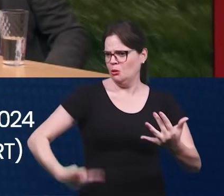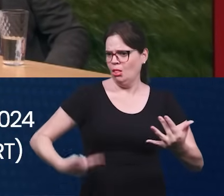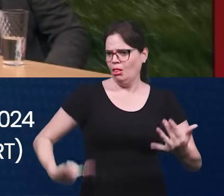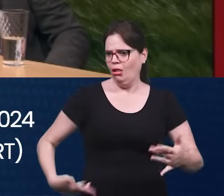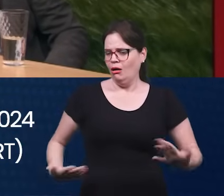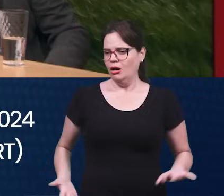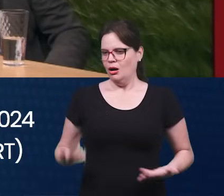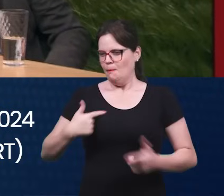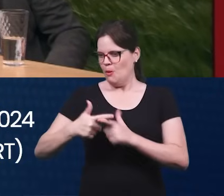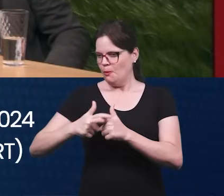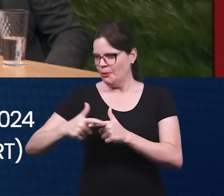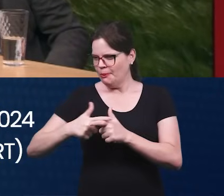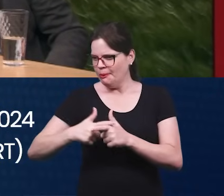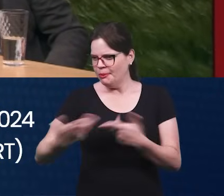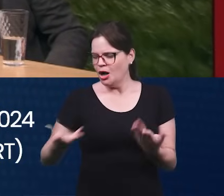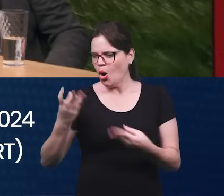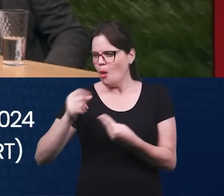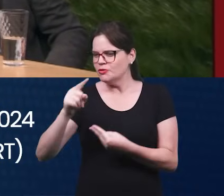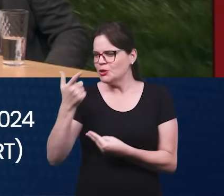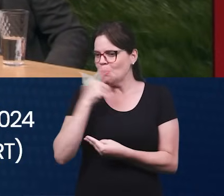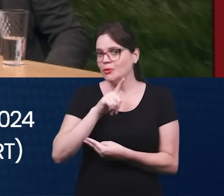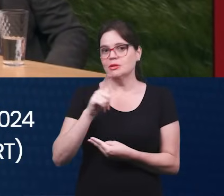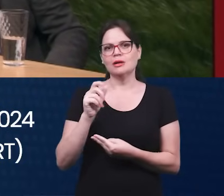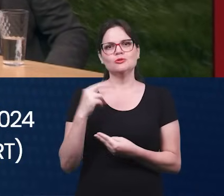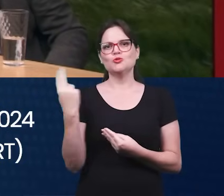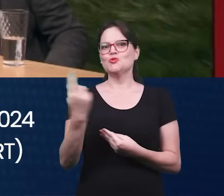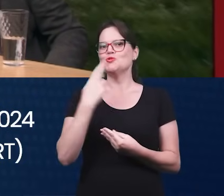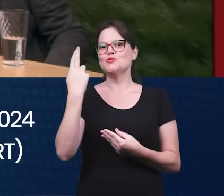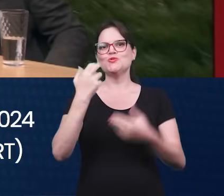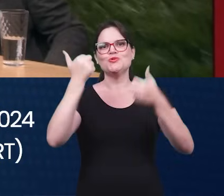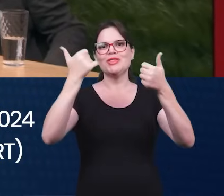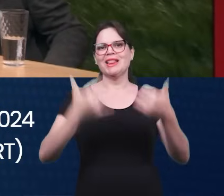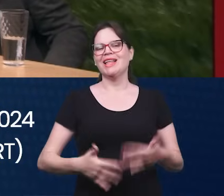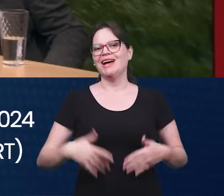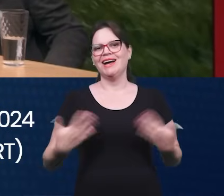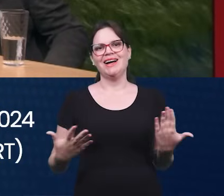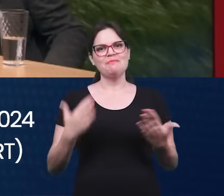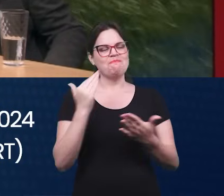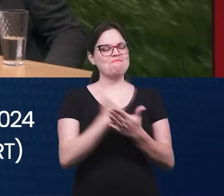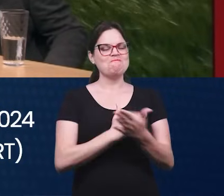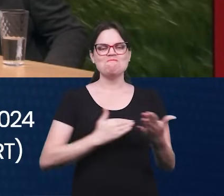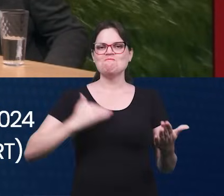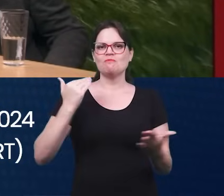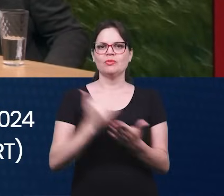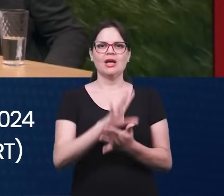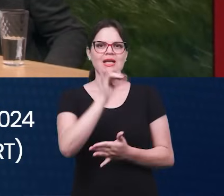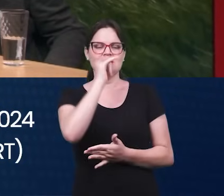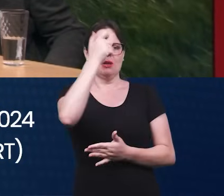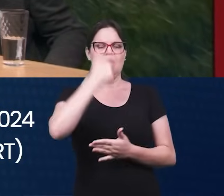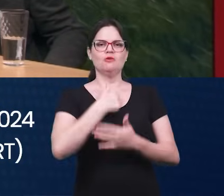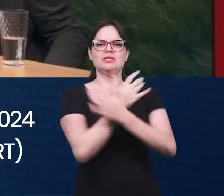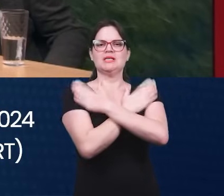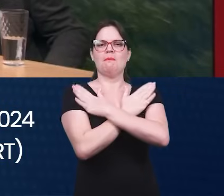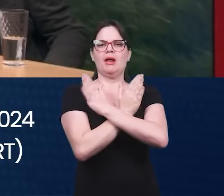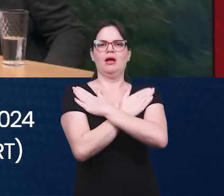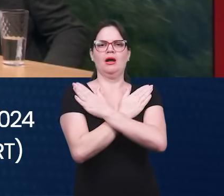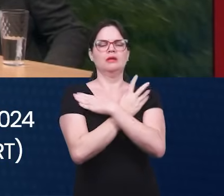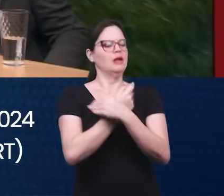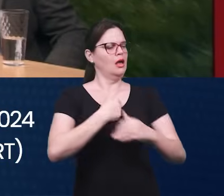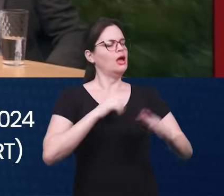vivendo do problema então é um é um é um é uma operação de maravil desempregado orando pro irmão que tá